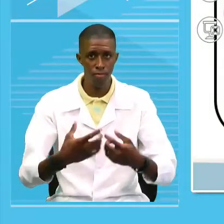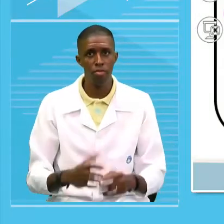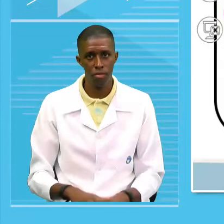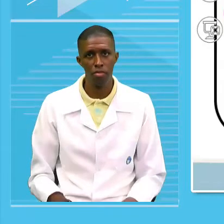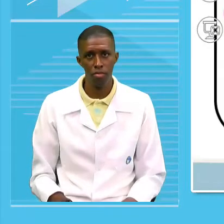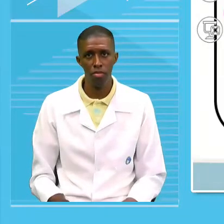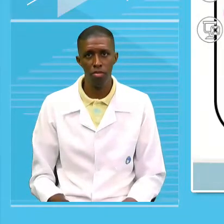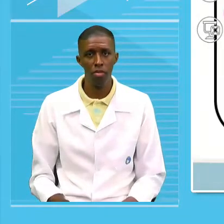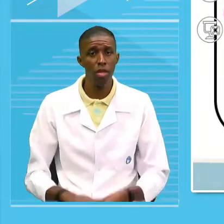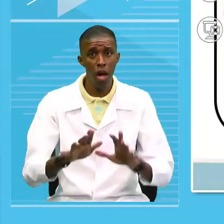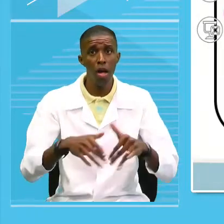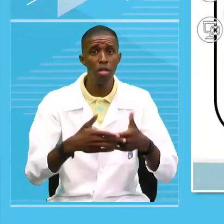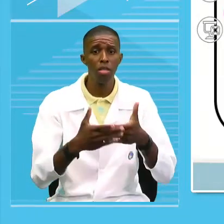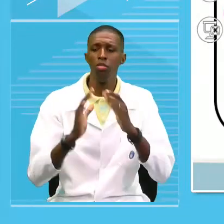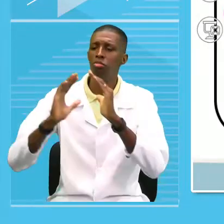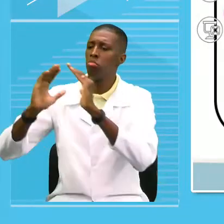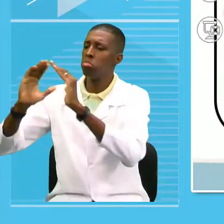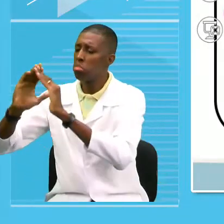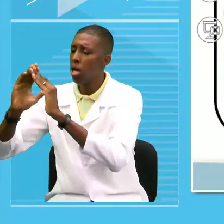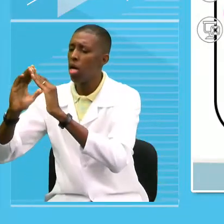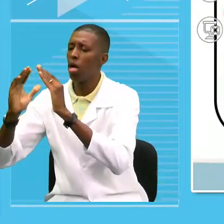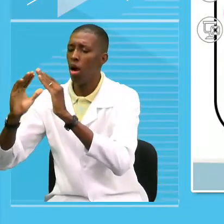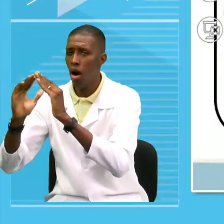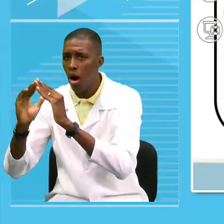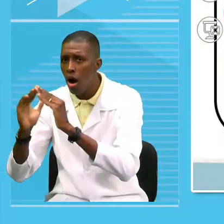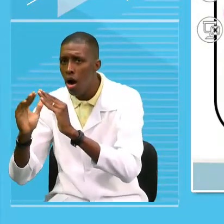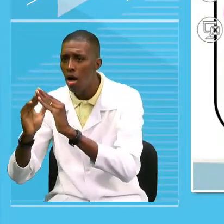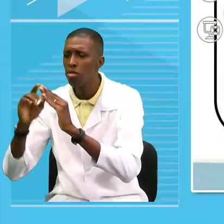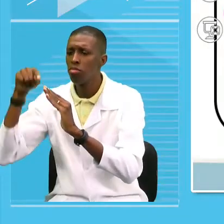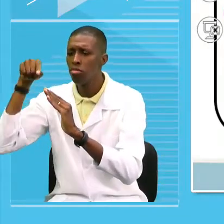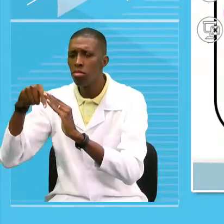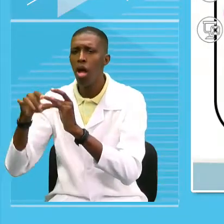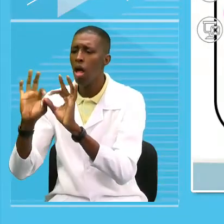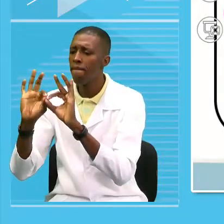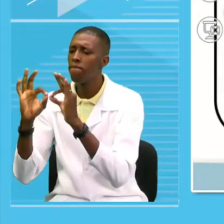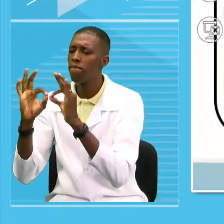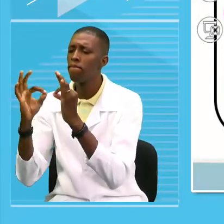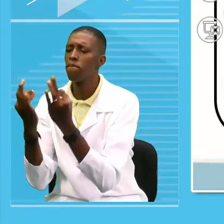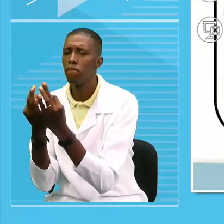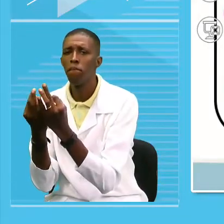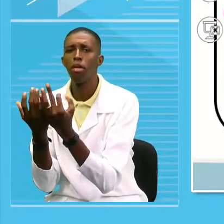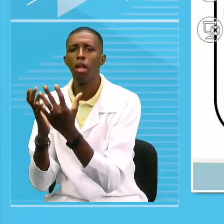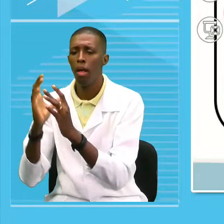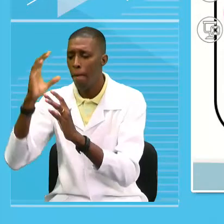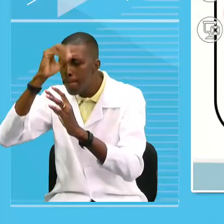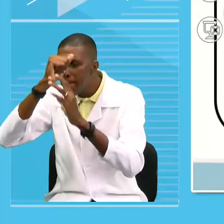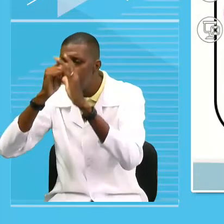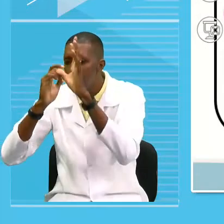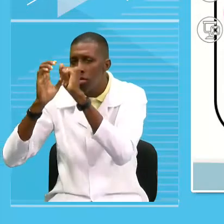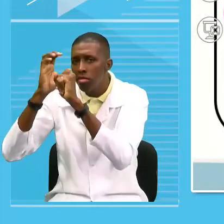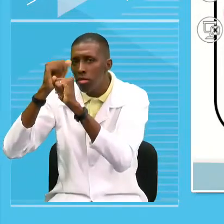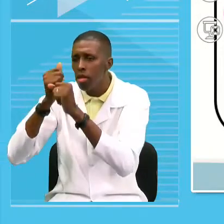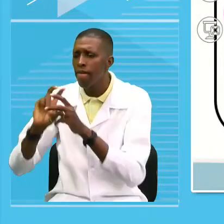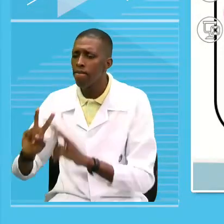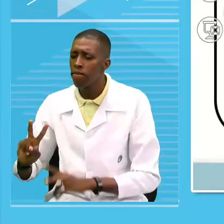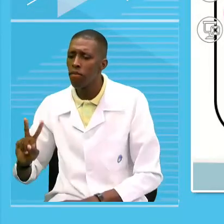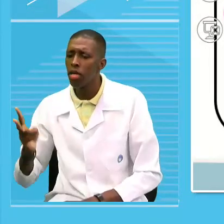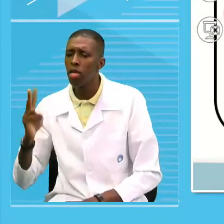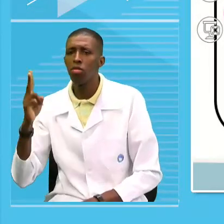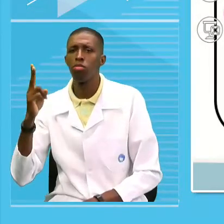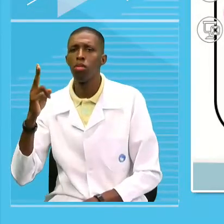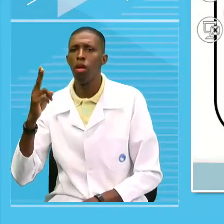morais É aquela ideia do que é certo e o que é errado então por exemplo todo mundo aqui eu vou partir do